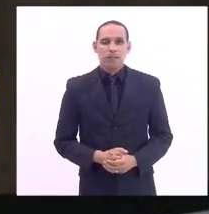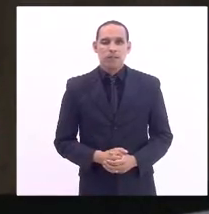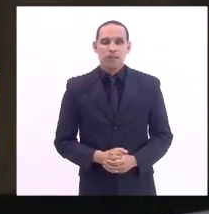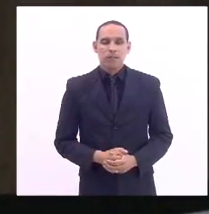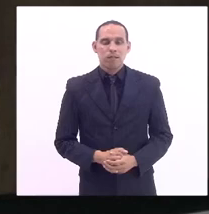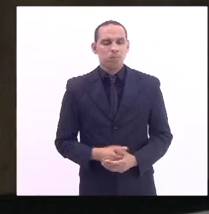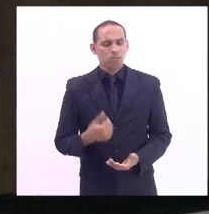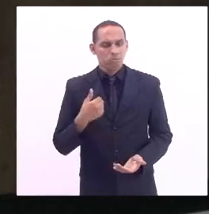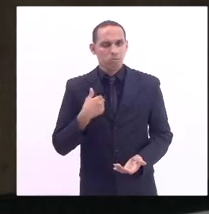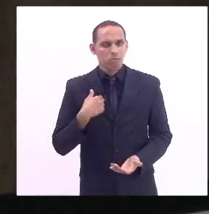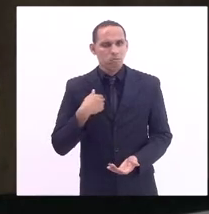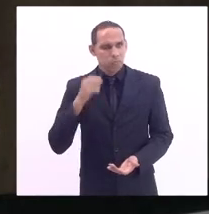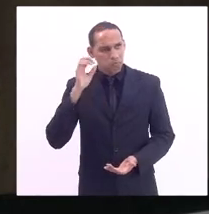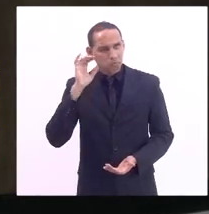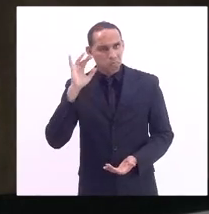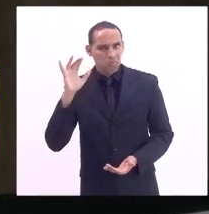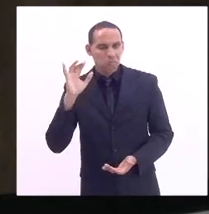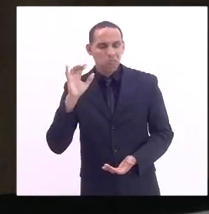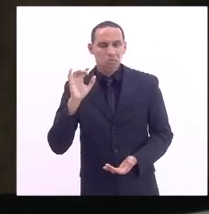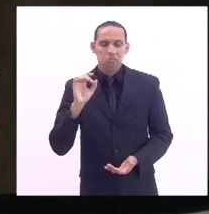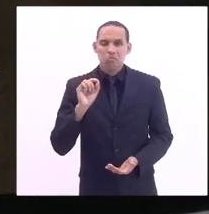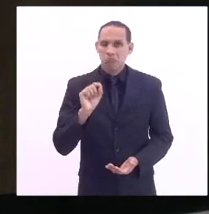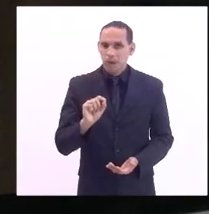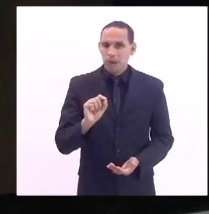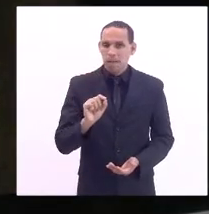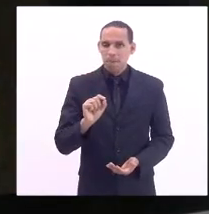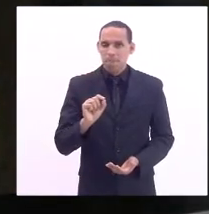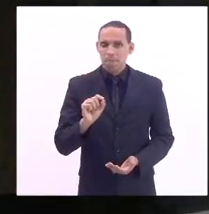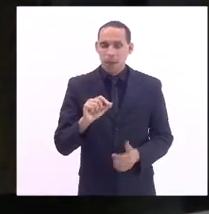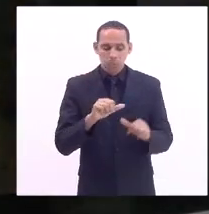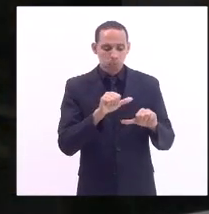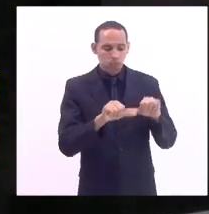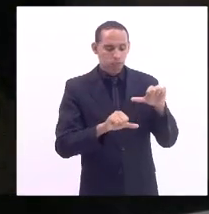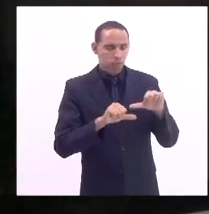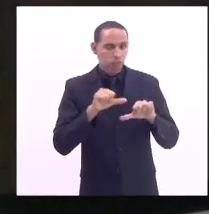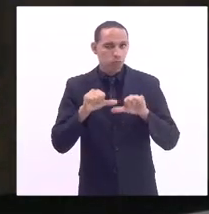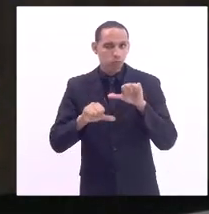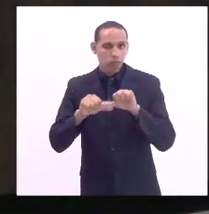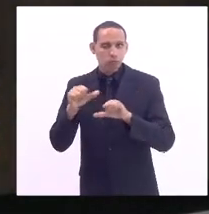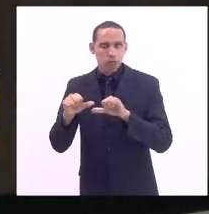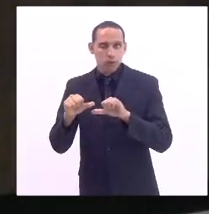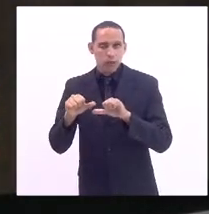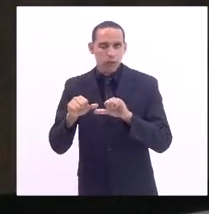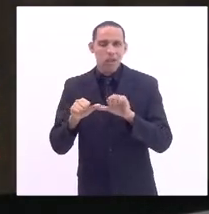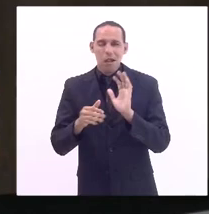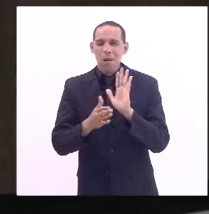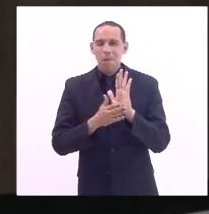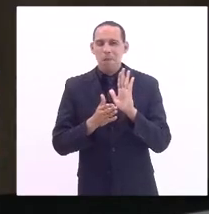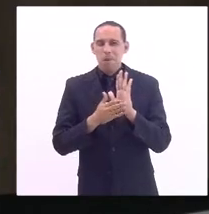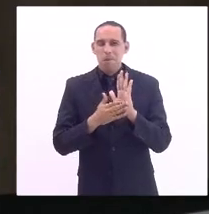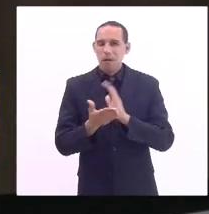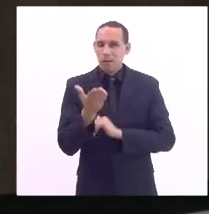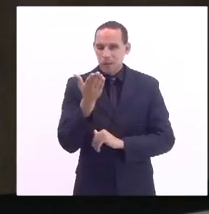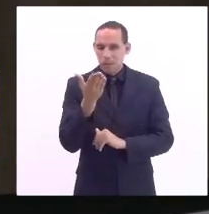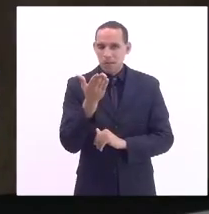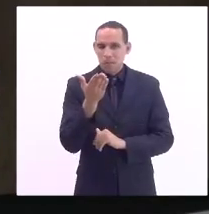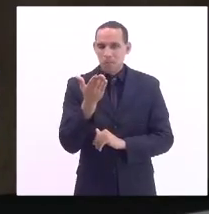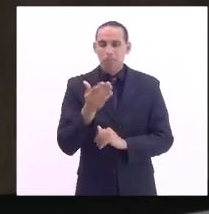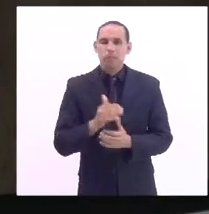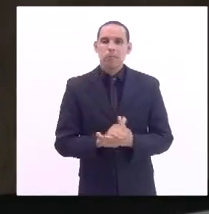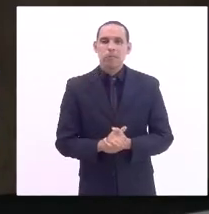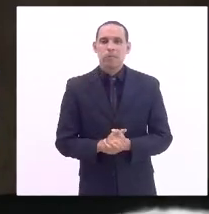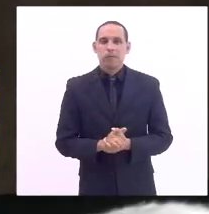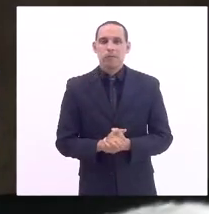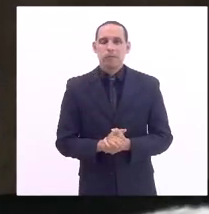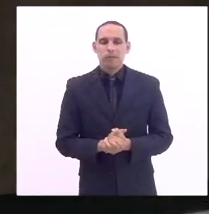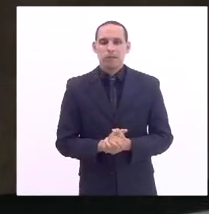considero que as modificações propostas por Vossa Excelência